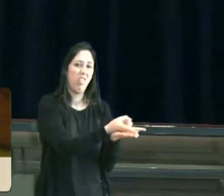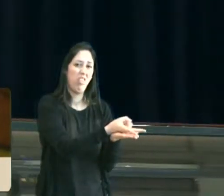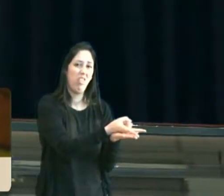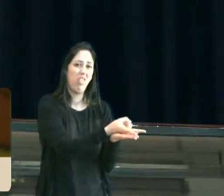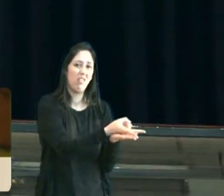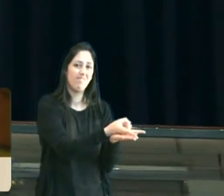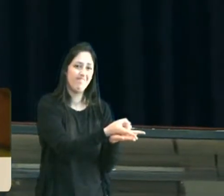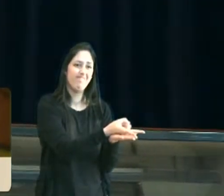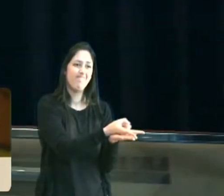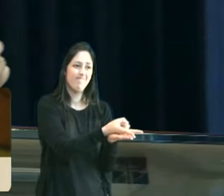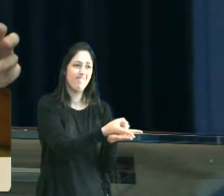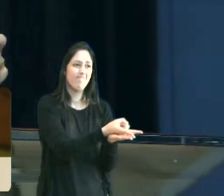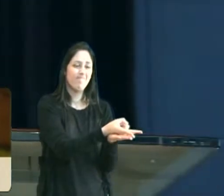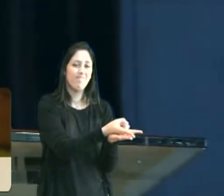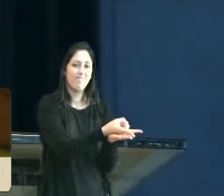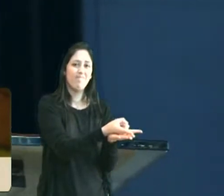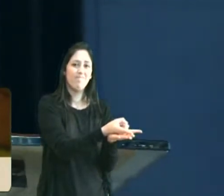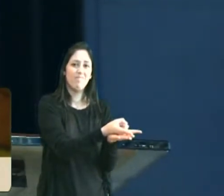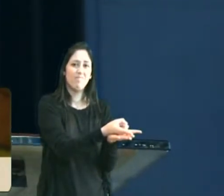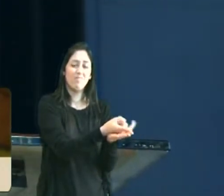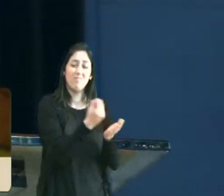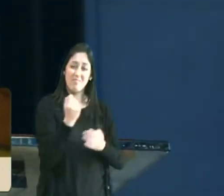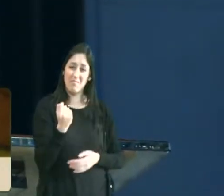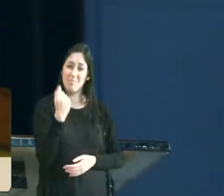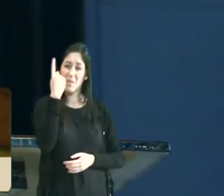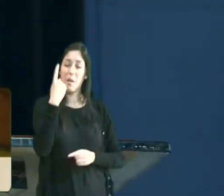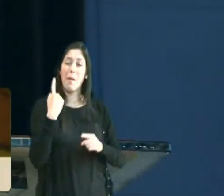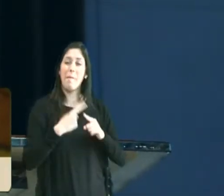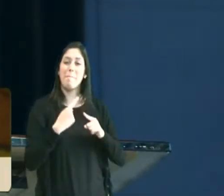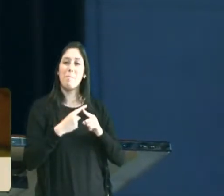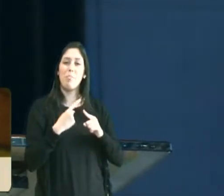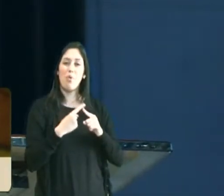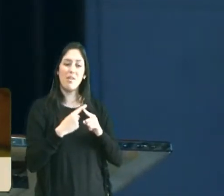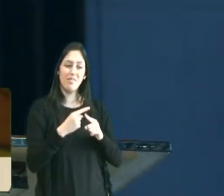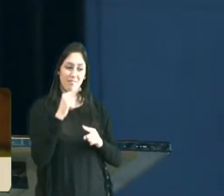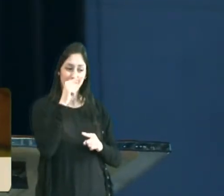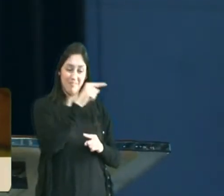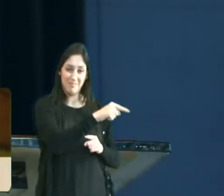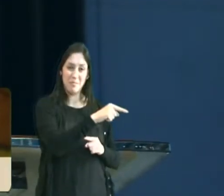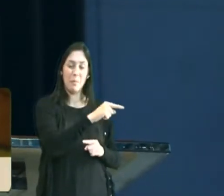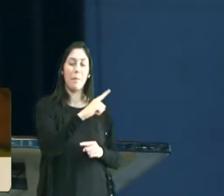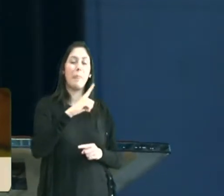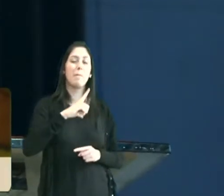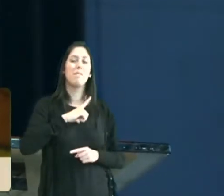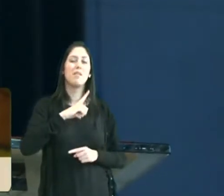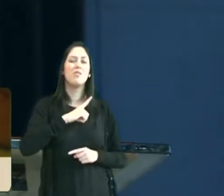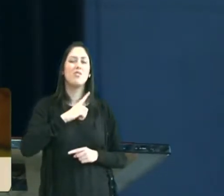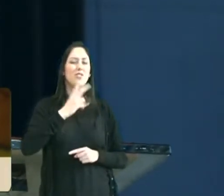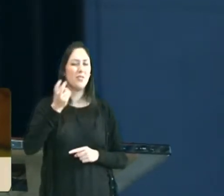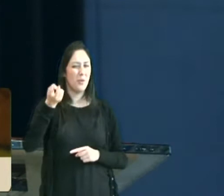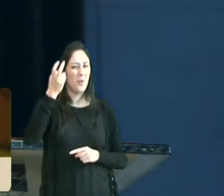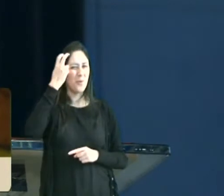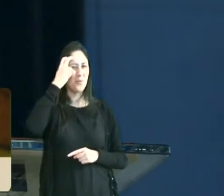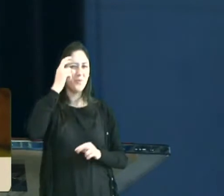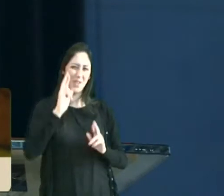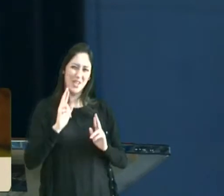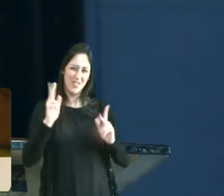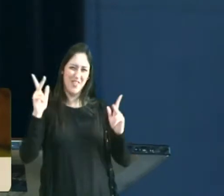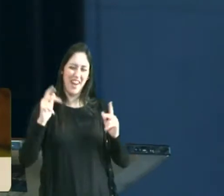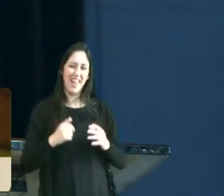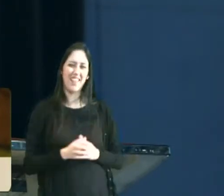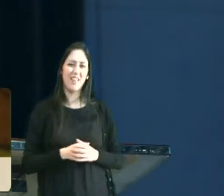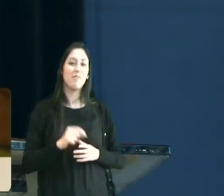É interessante porque na casa de Israel havia uma certa cultura do caos, do lamento, perdão.